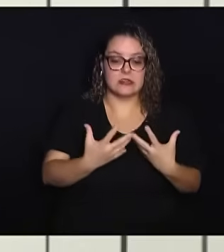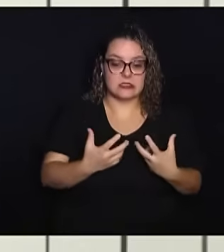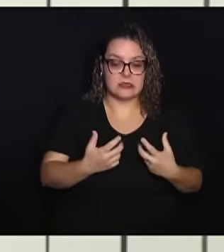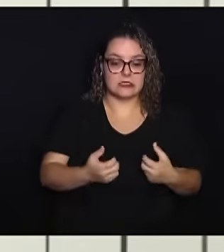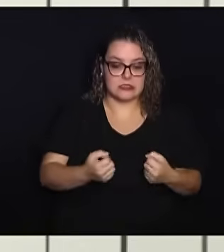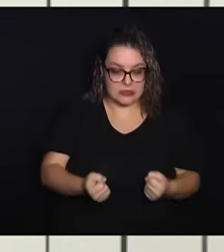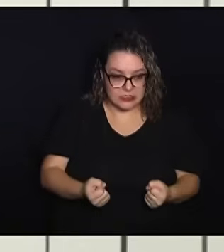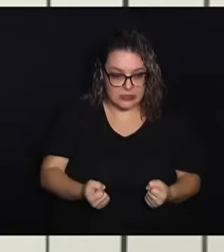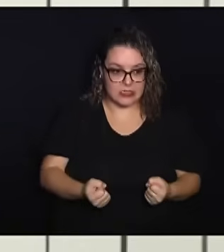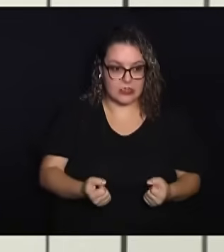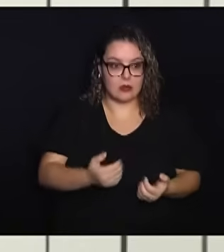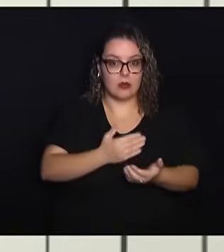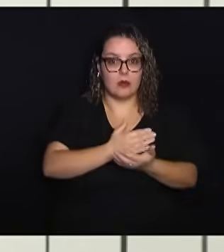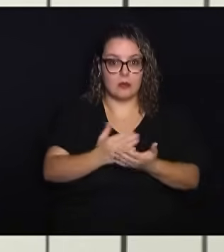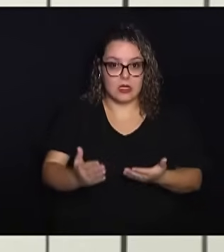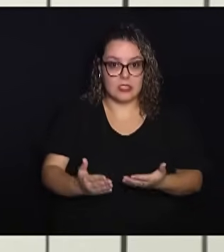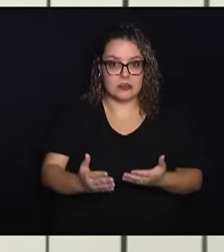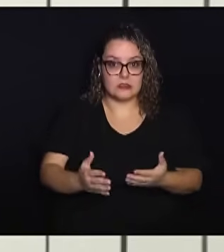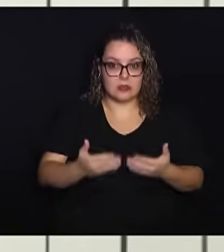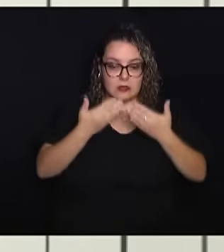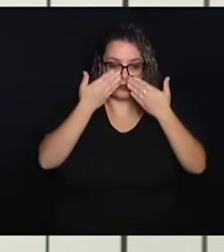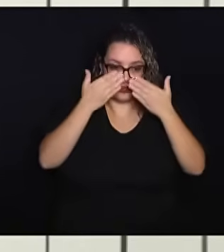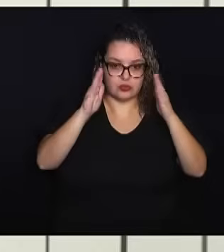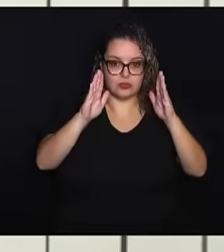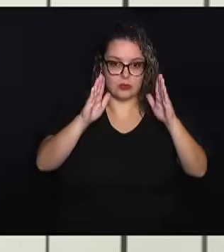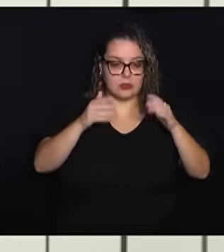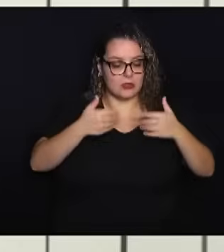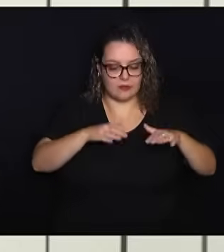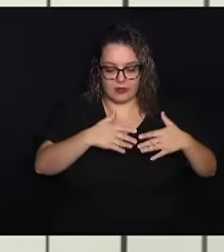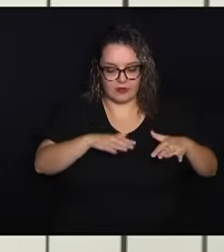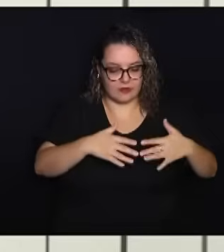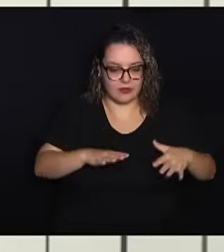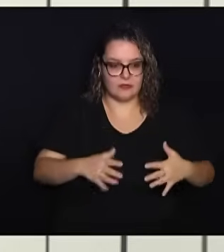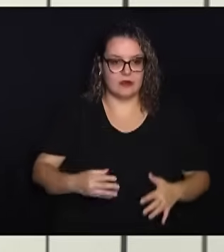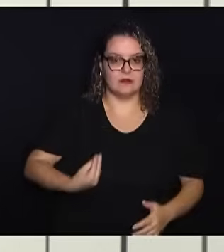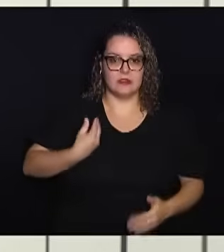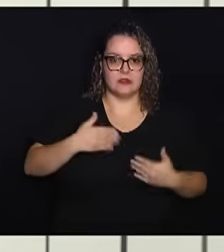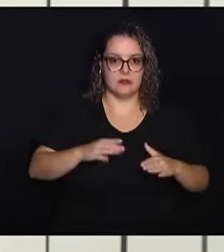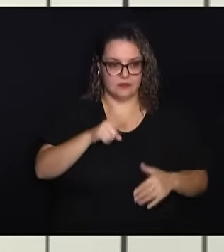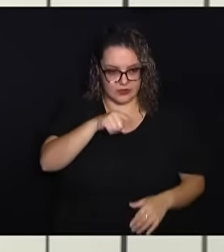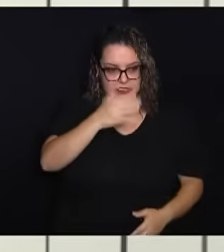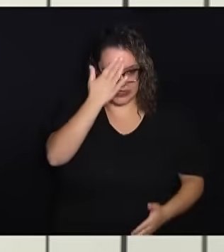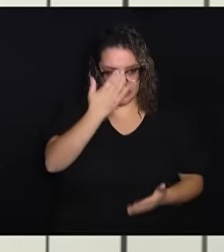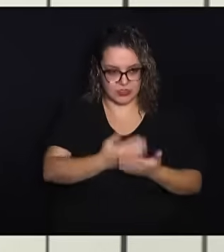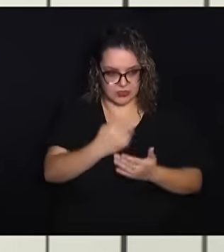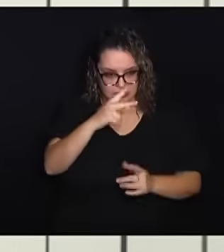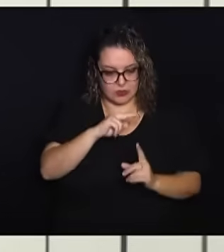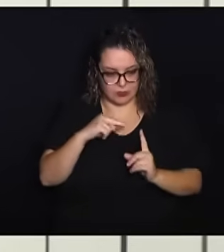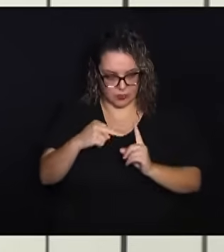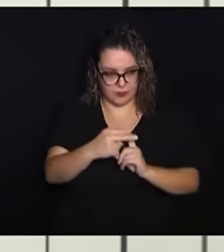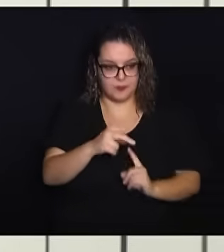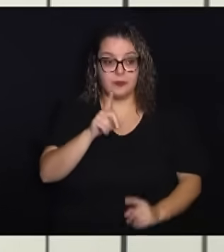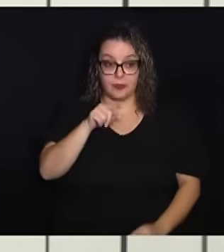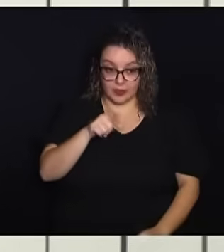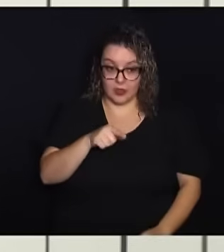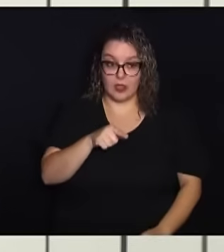horizontes para seguir, né? Não resiste mais, vamos embora, vamos seguir. Você acredita, no seu ponto de vista, que aí é o começo